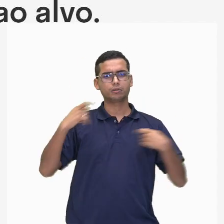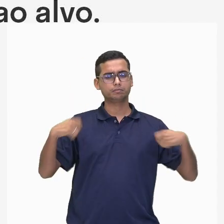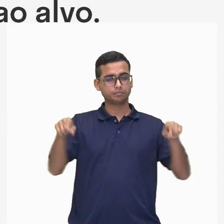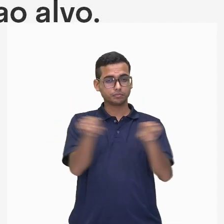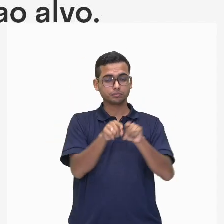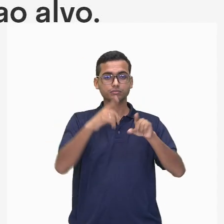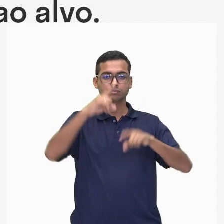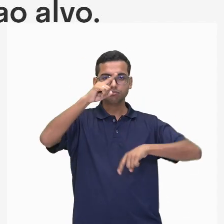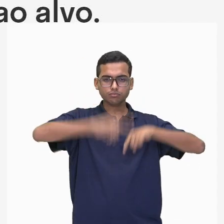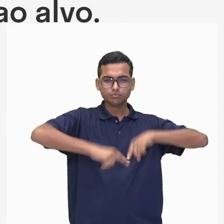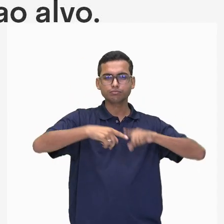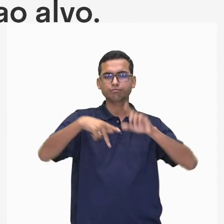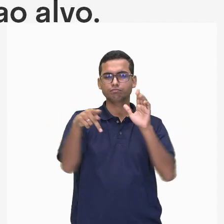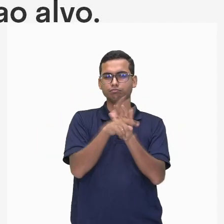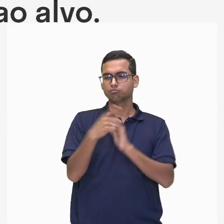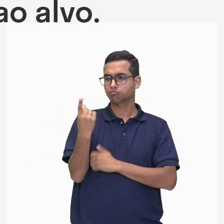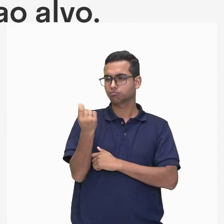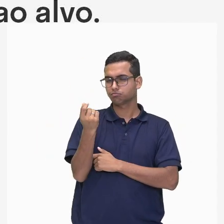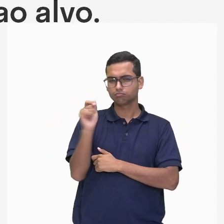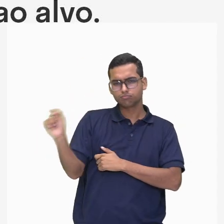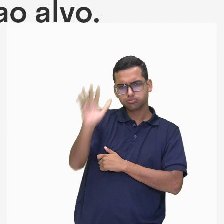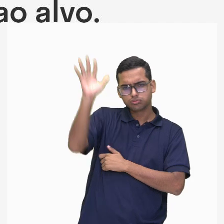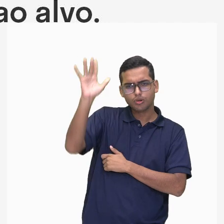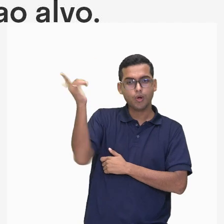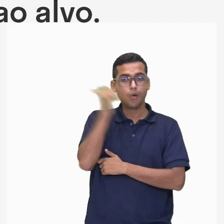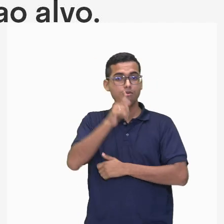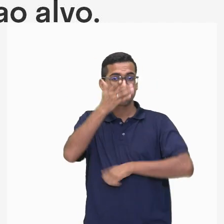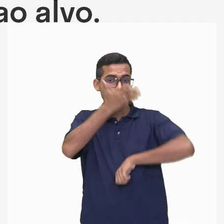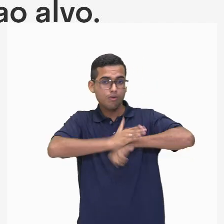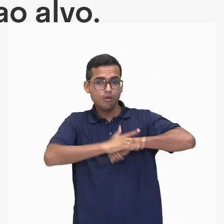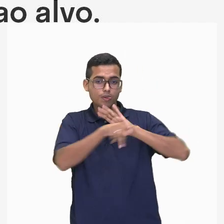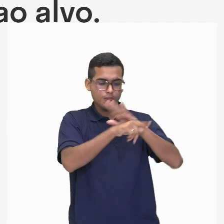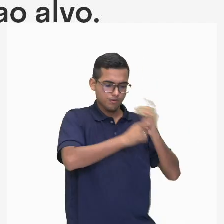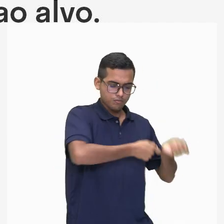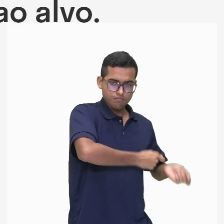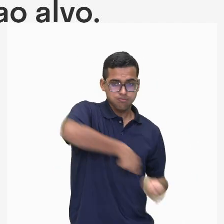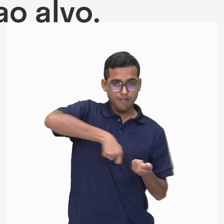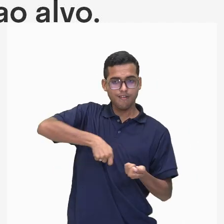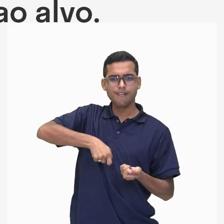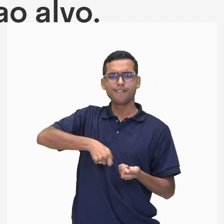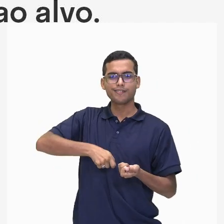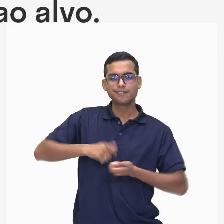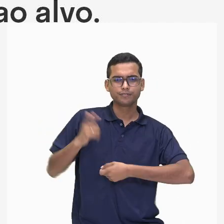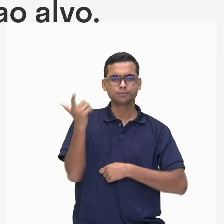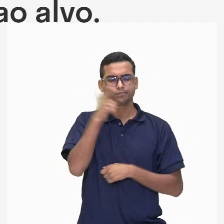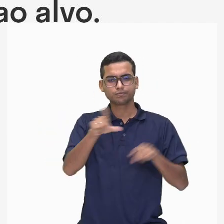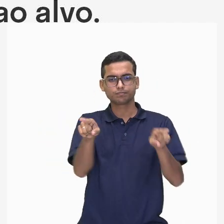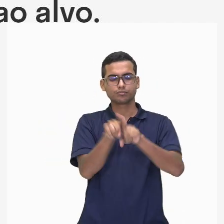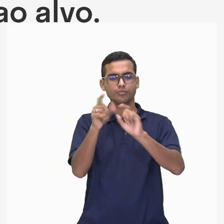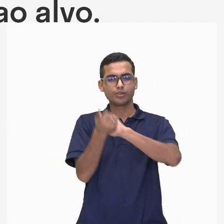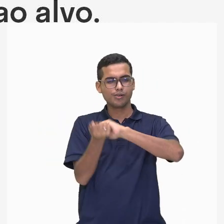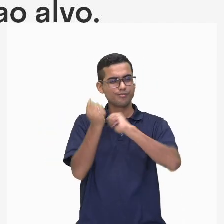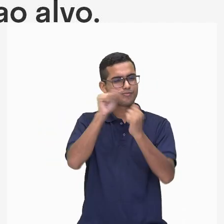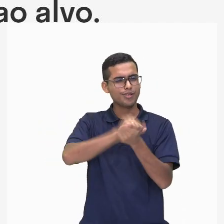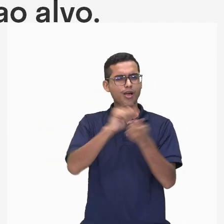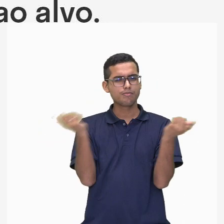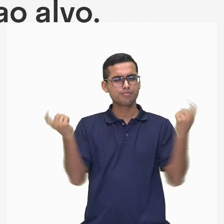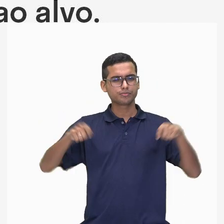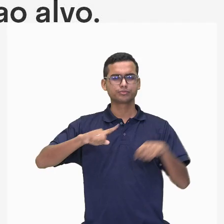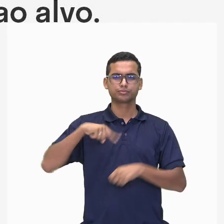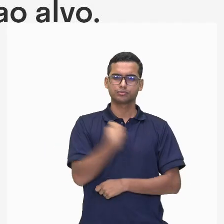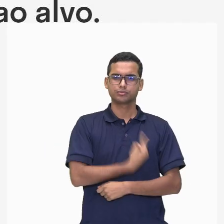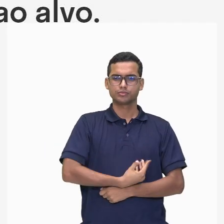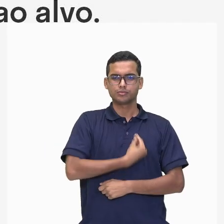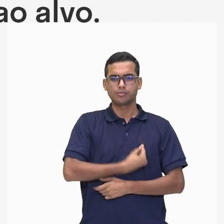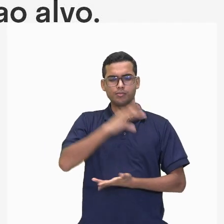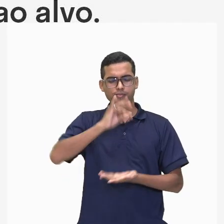muito caros para poder praticá-lo, mas nada que a gente também não possa adaptar à nossa realidade,